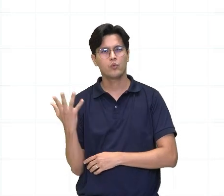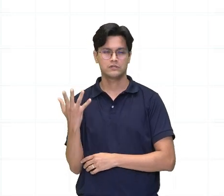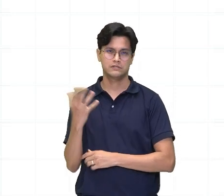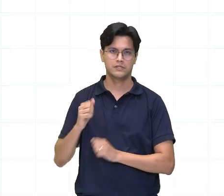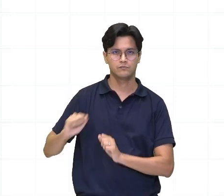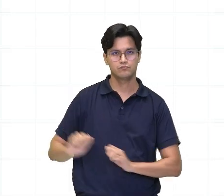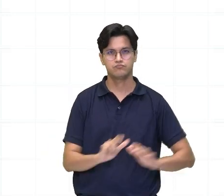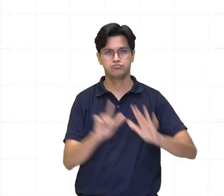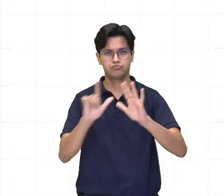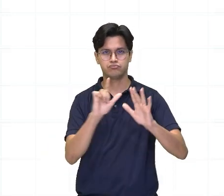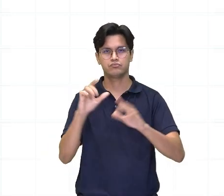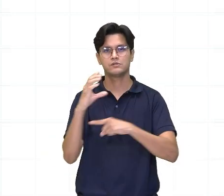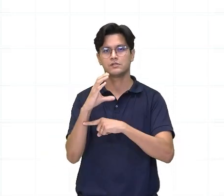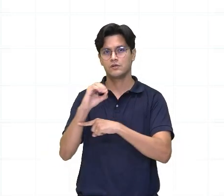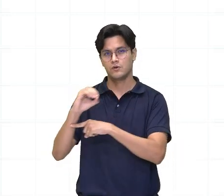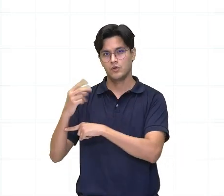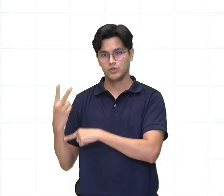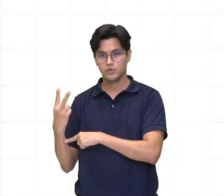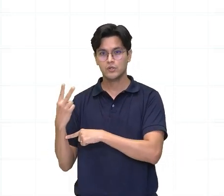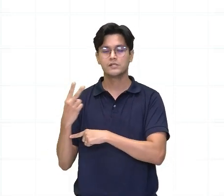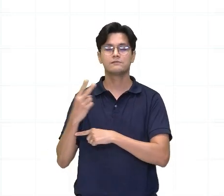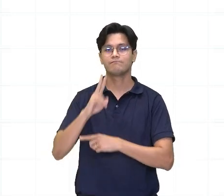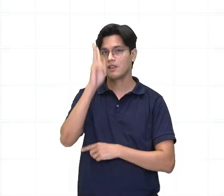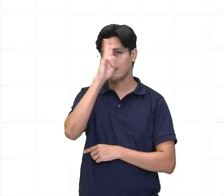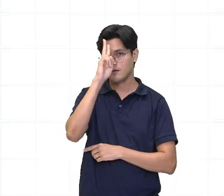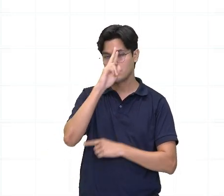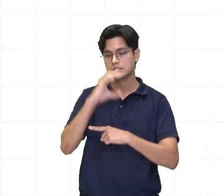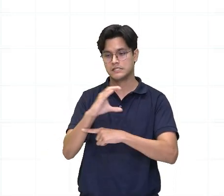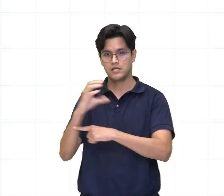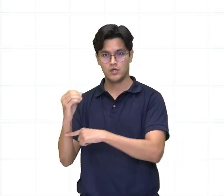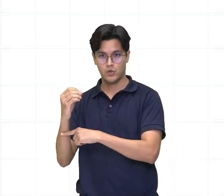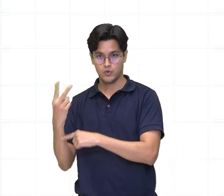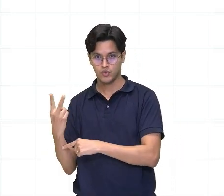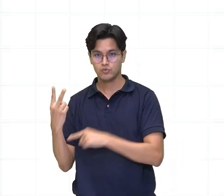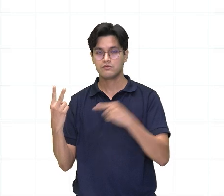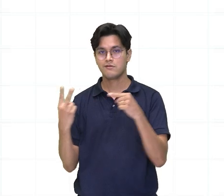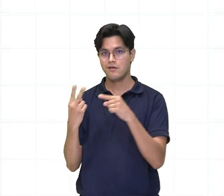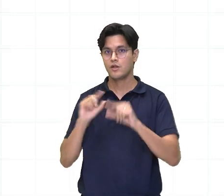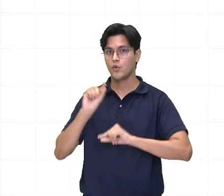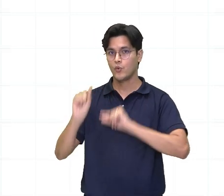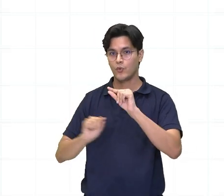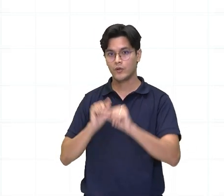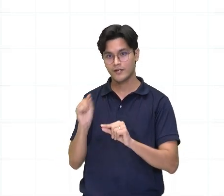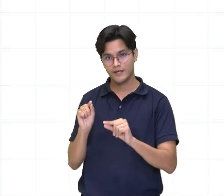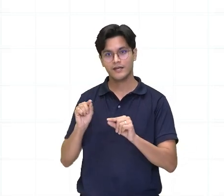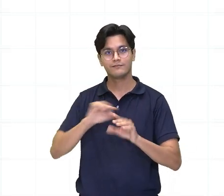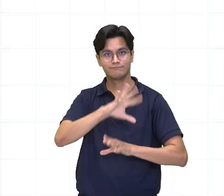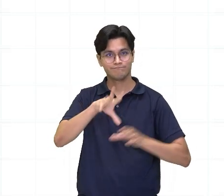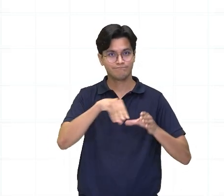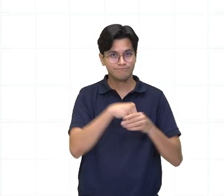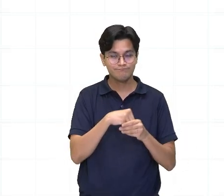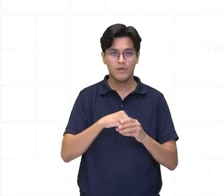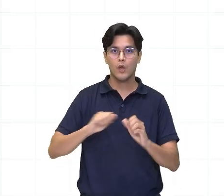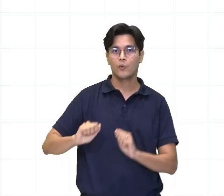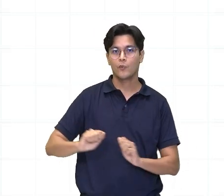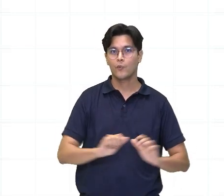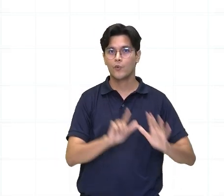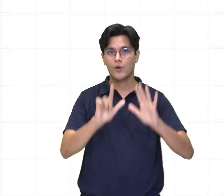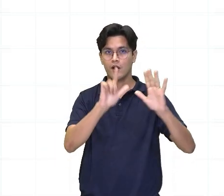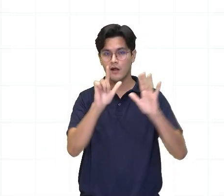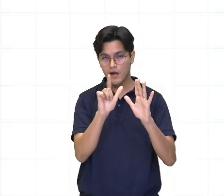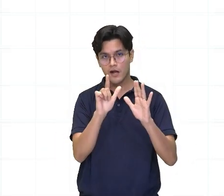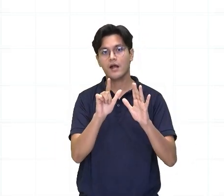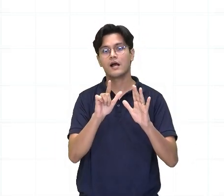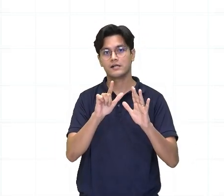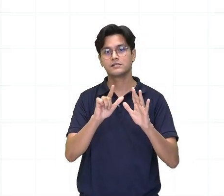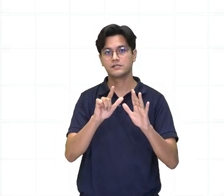gás carbônico, lembrando que esse gás carbônico, ele faz parte ali dos gases, né, do efeito